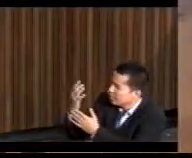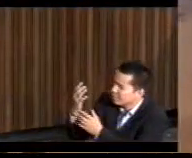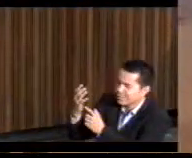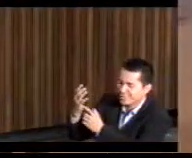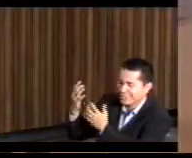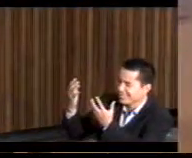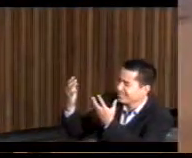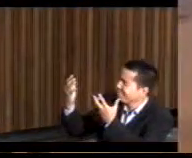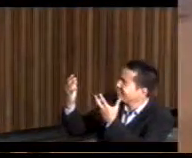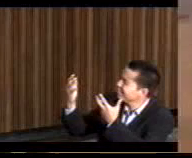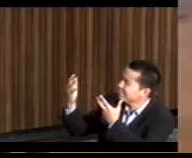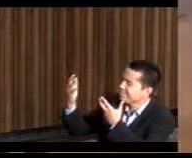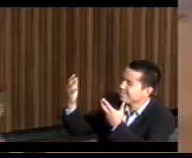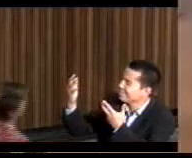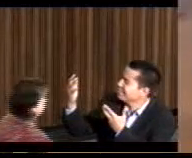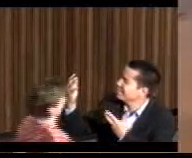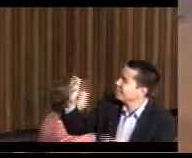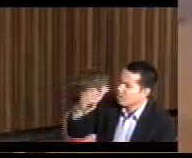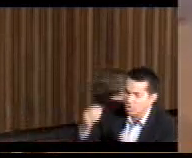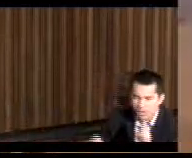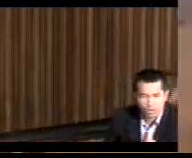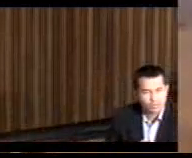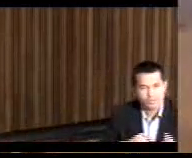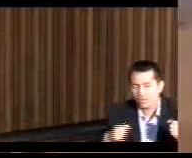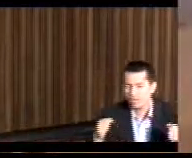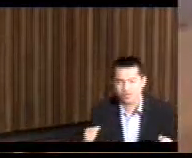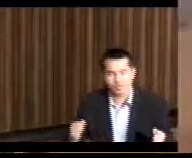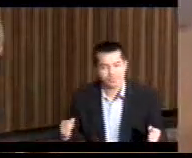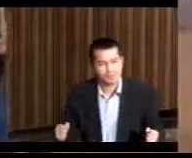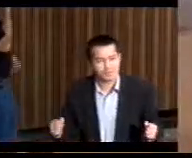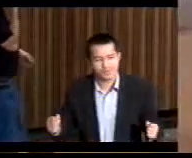cantá-la? Como hei de